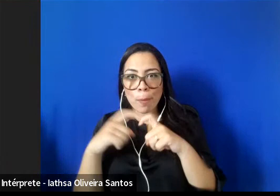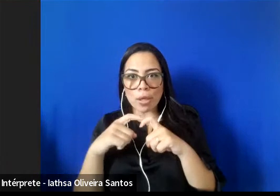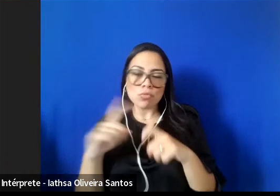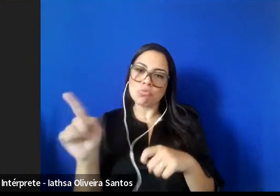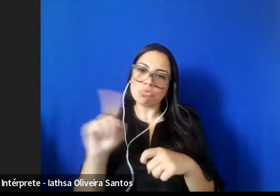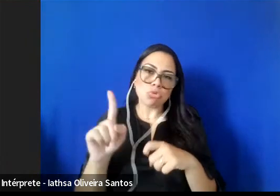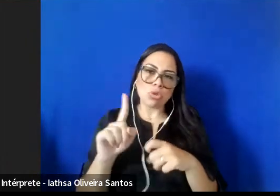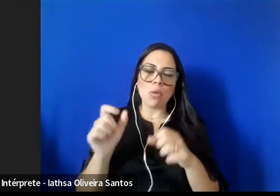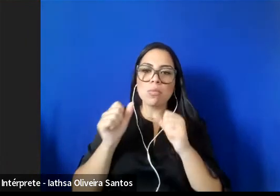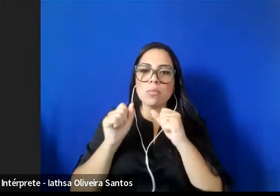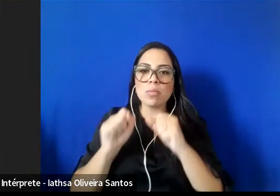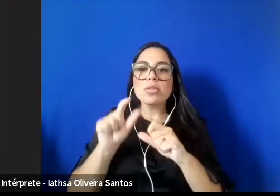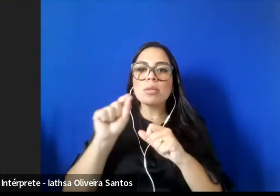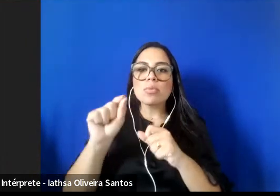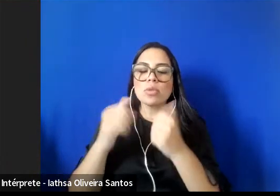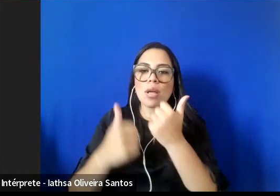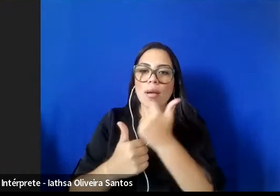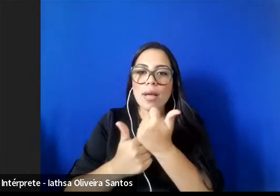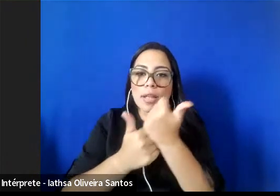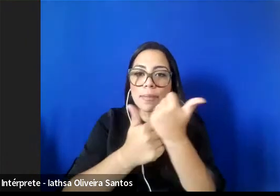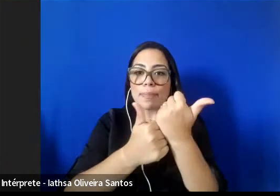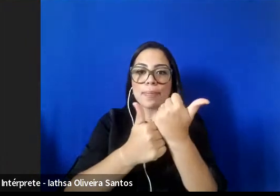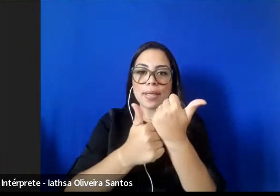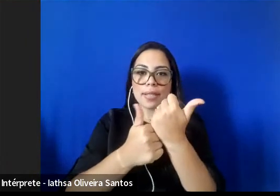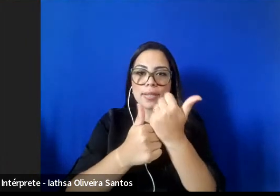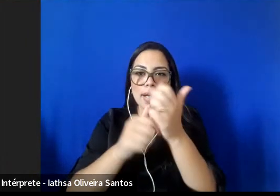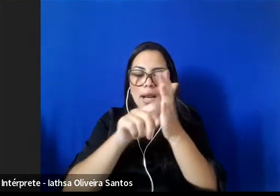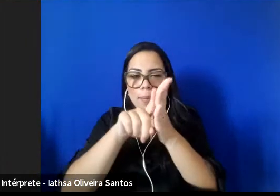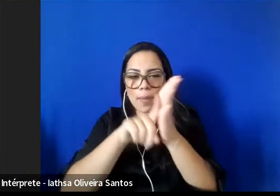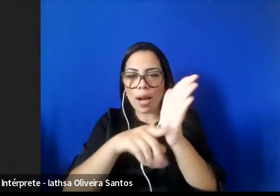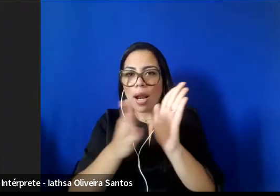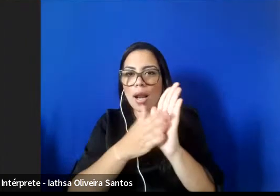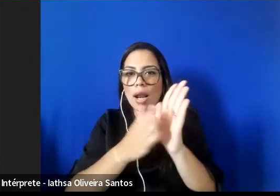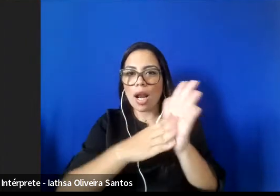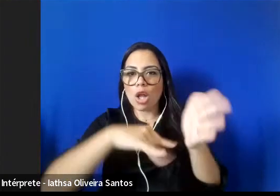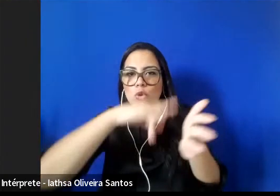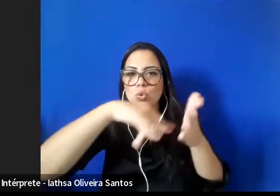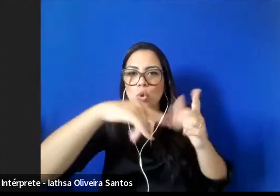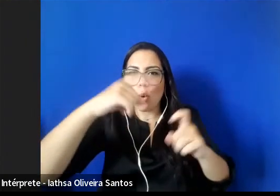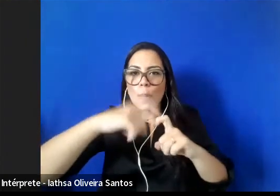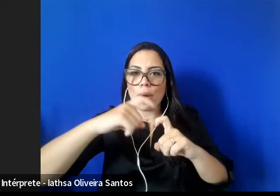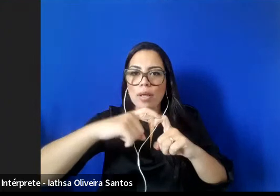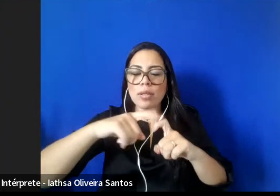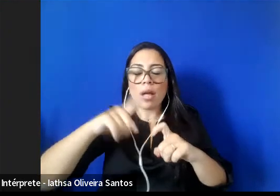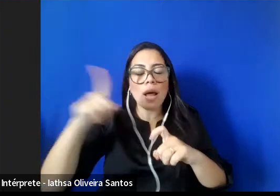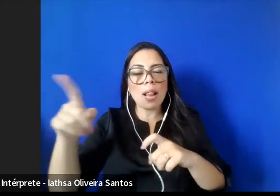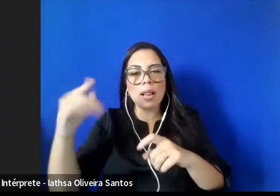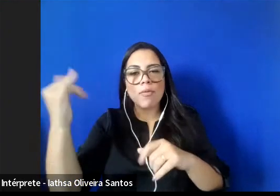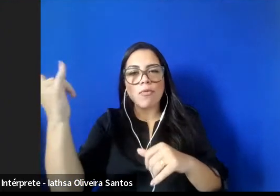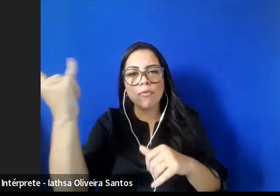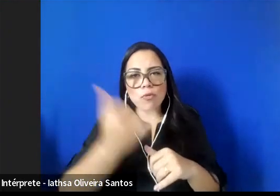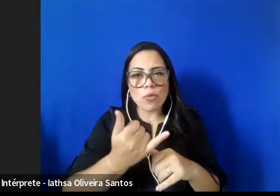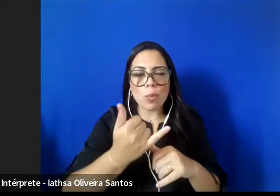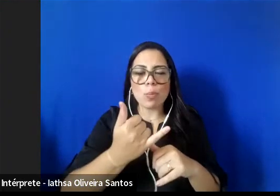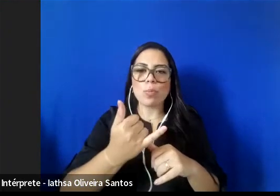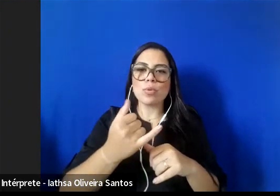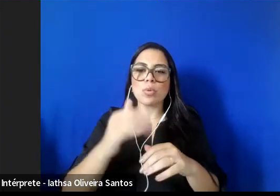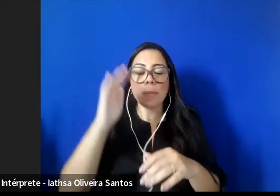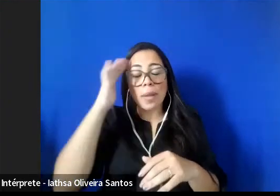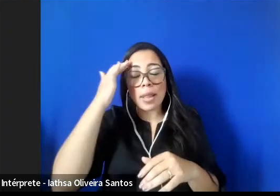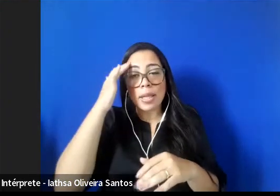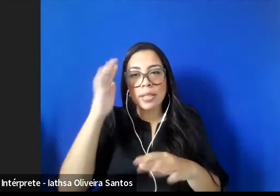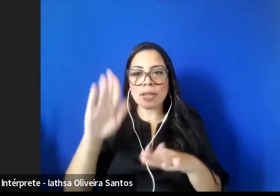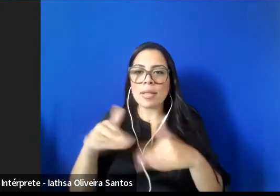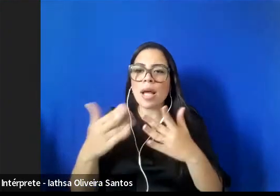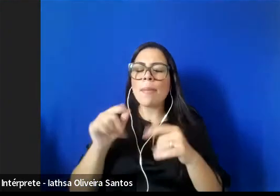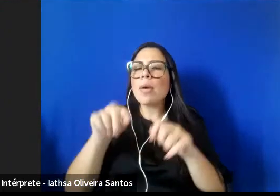nos amparar num determinado laudo, o juiz vai solicitar muitas vezes a perícia, para poder entender. Então, aqui é como se fosse, entre